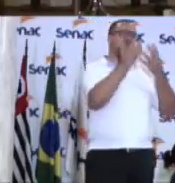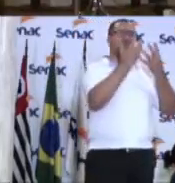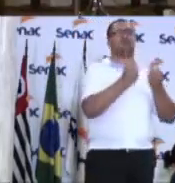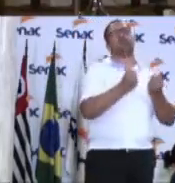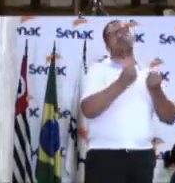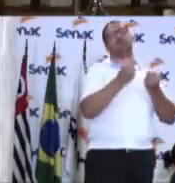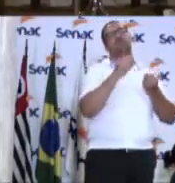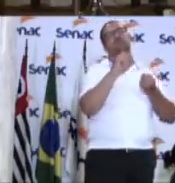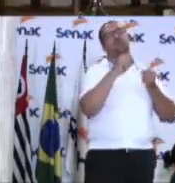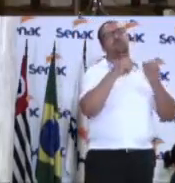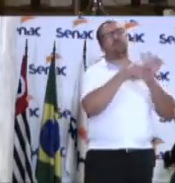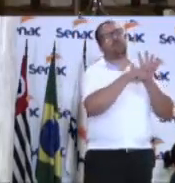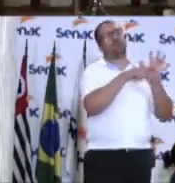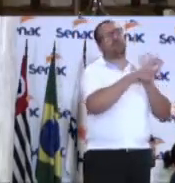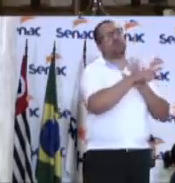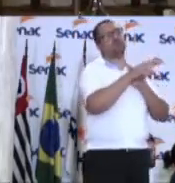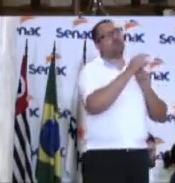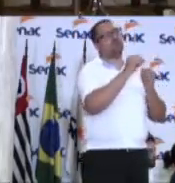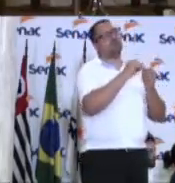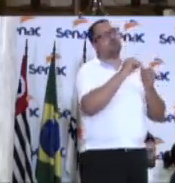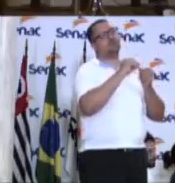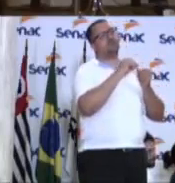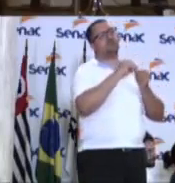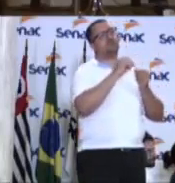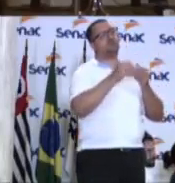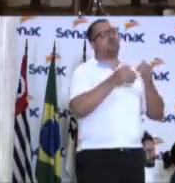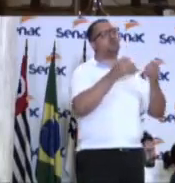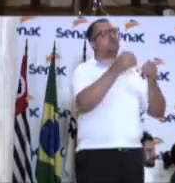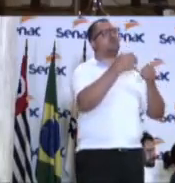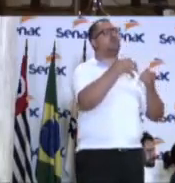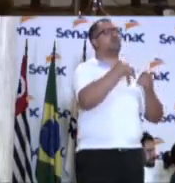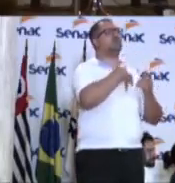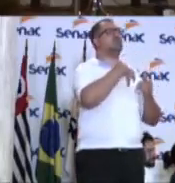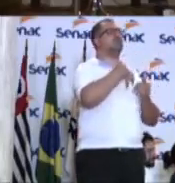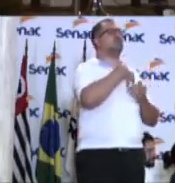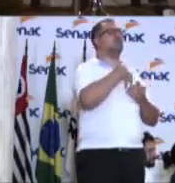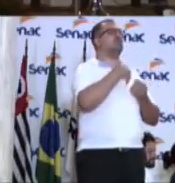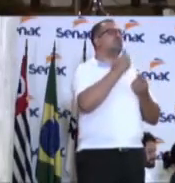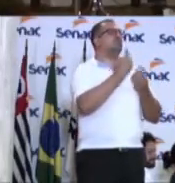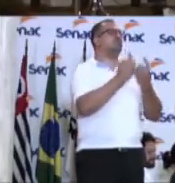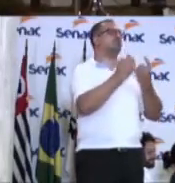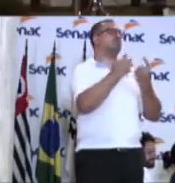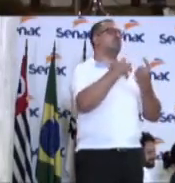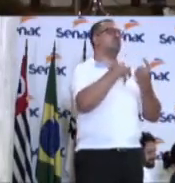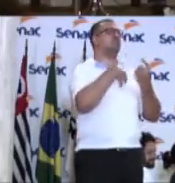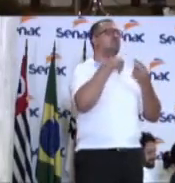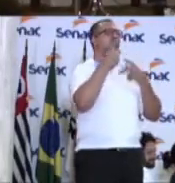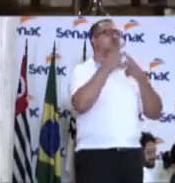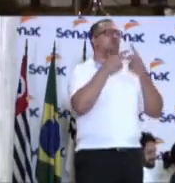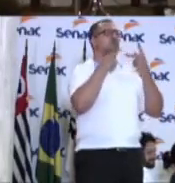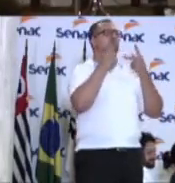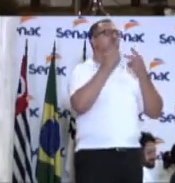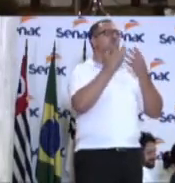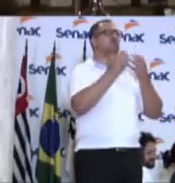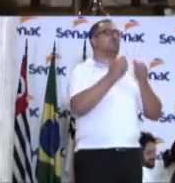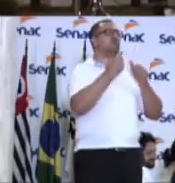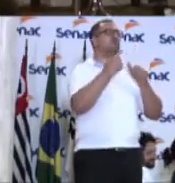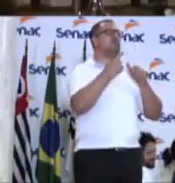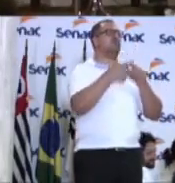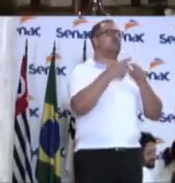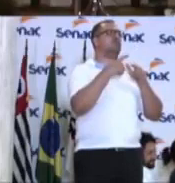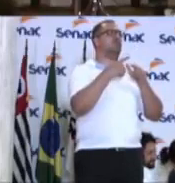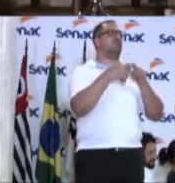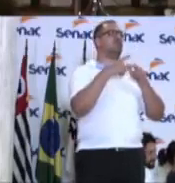essas peças? E aí já começou a ficar um clima estranho na sala, e depois ela foi abrindo de um por um e falando: esse você não aprovaria porque fala de um